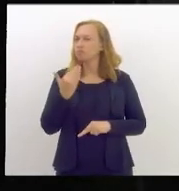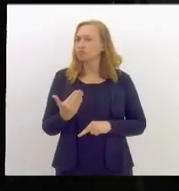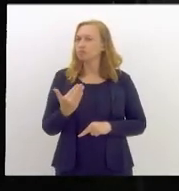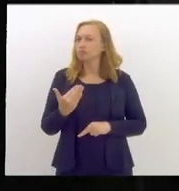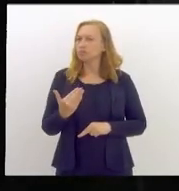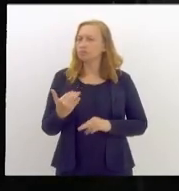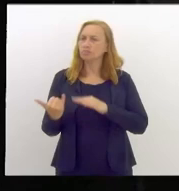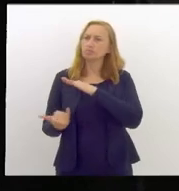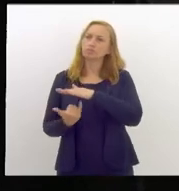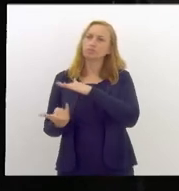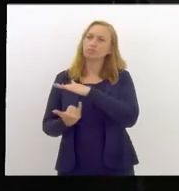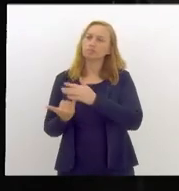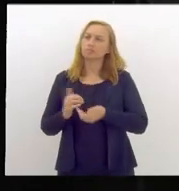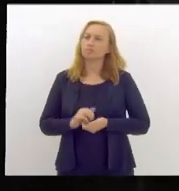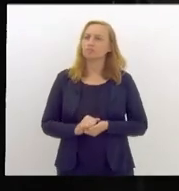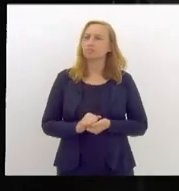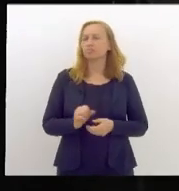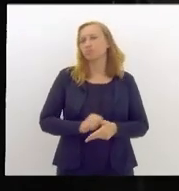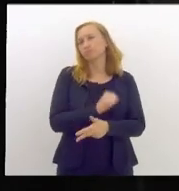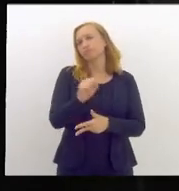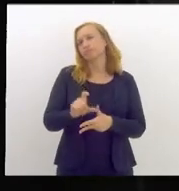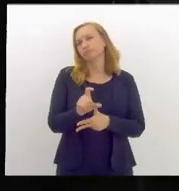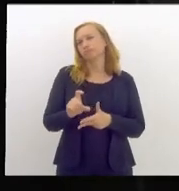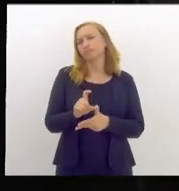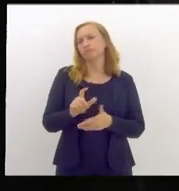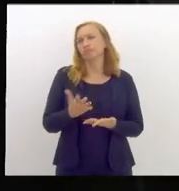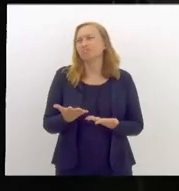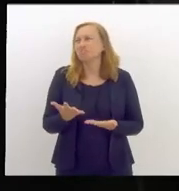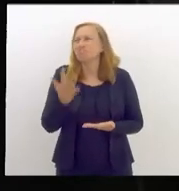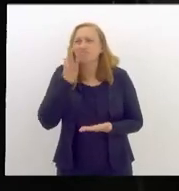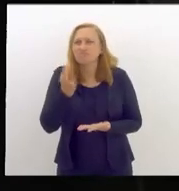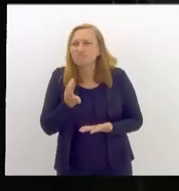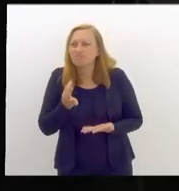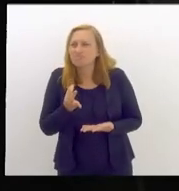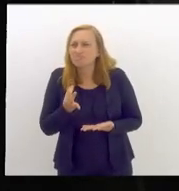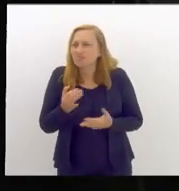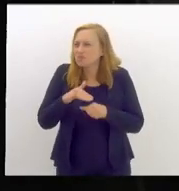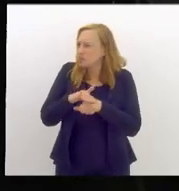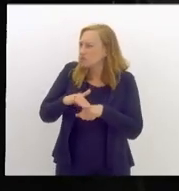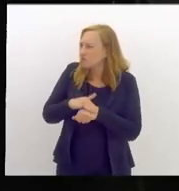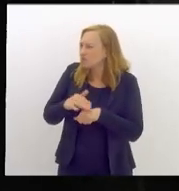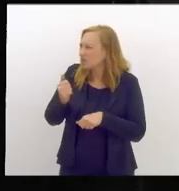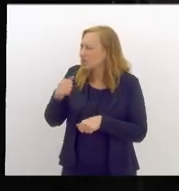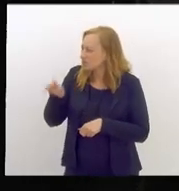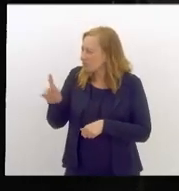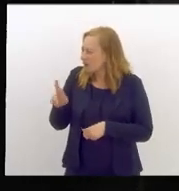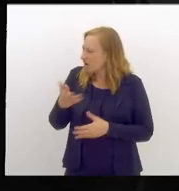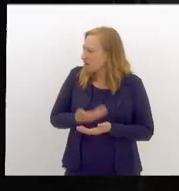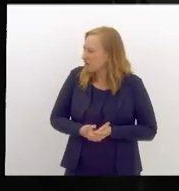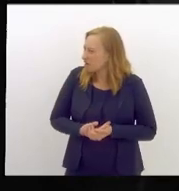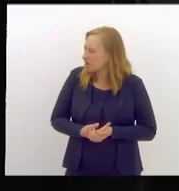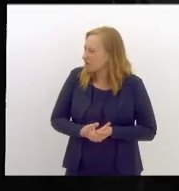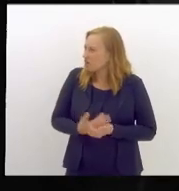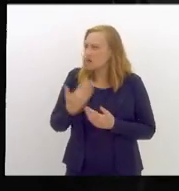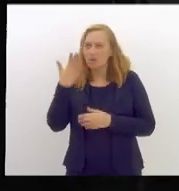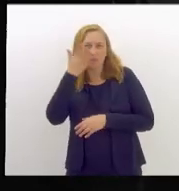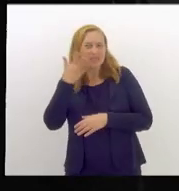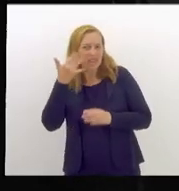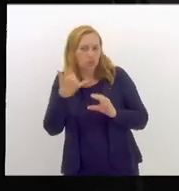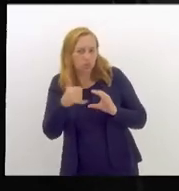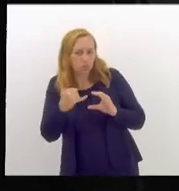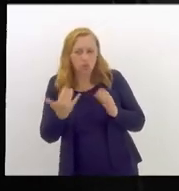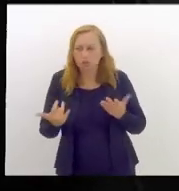informal do Poder Executivo eu não sei o que foi certo foi uma conversa de botequim Será que foi uma mensagem de WhatsApp